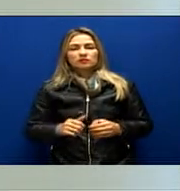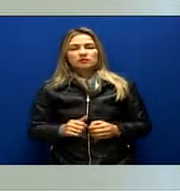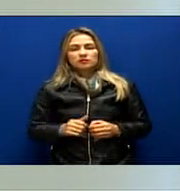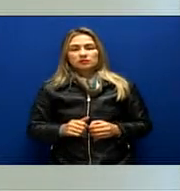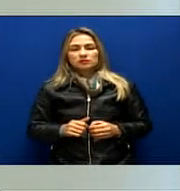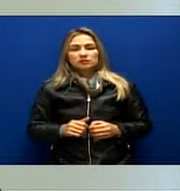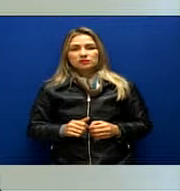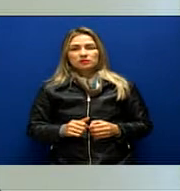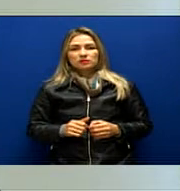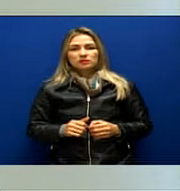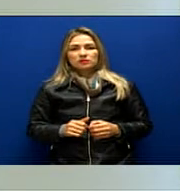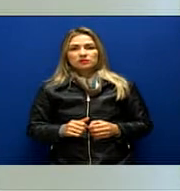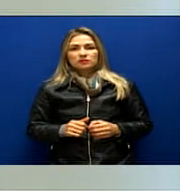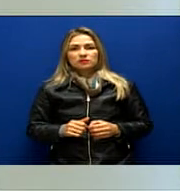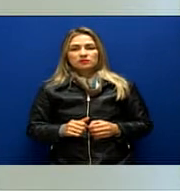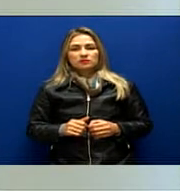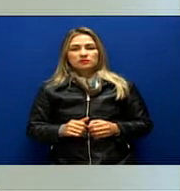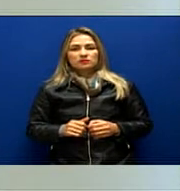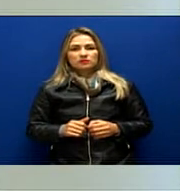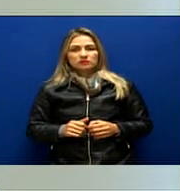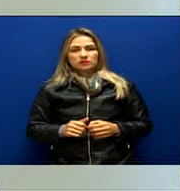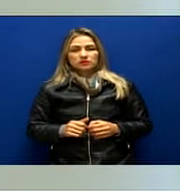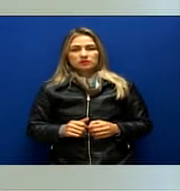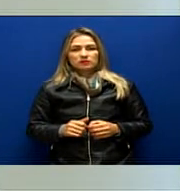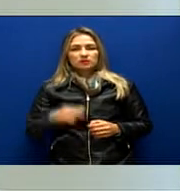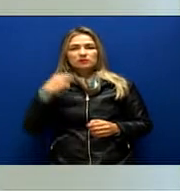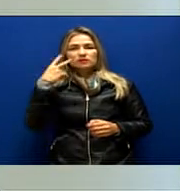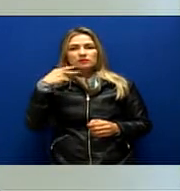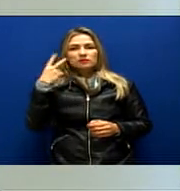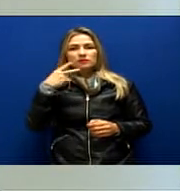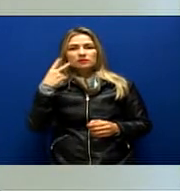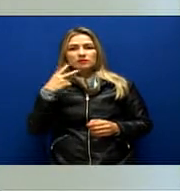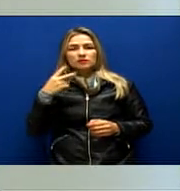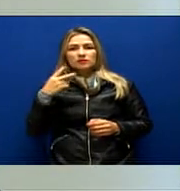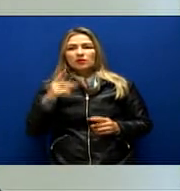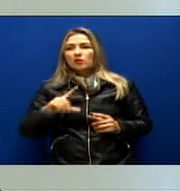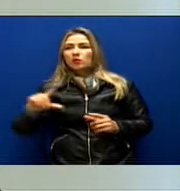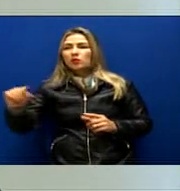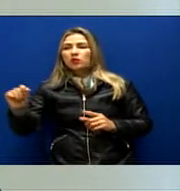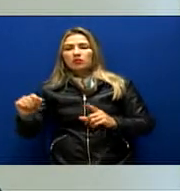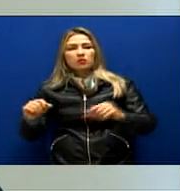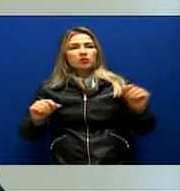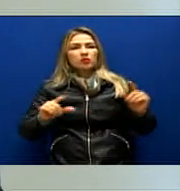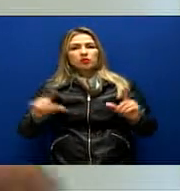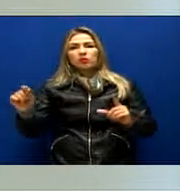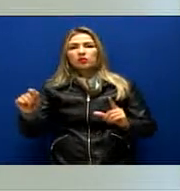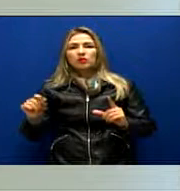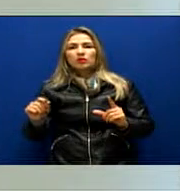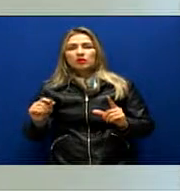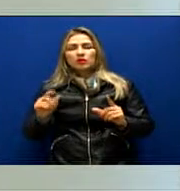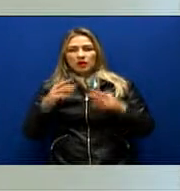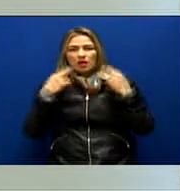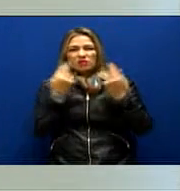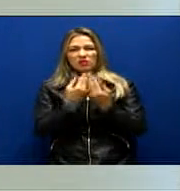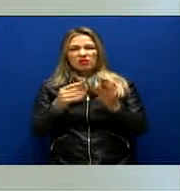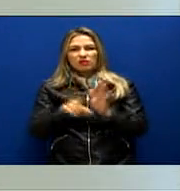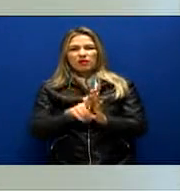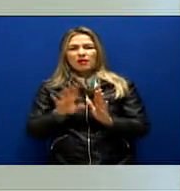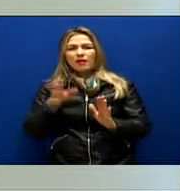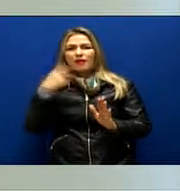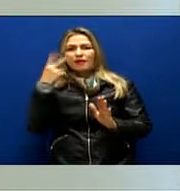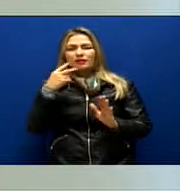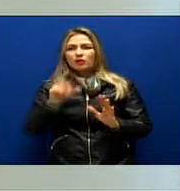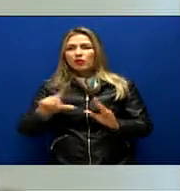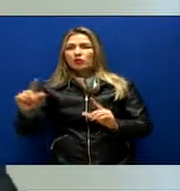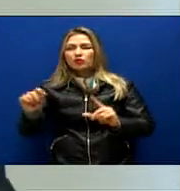deselegante, quando os vereadores saírem do plenário, uma vez que nós tínhamos aqui mais de